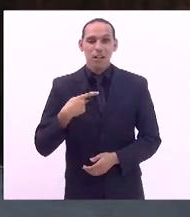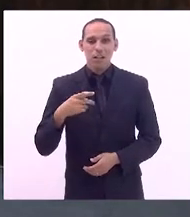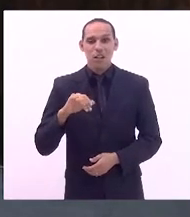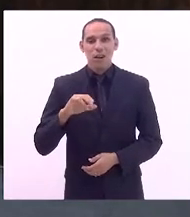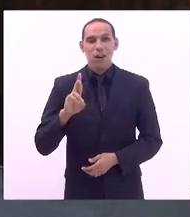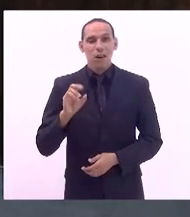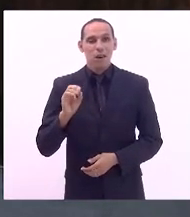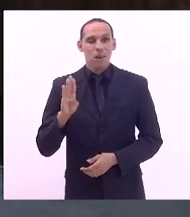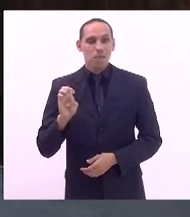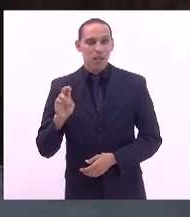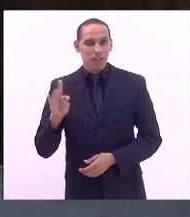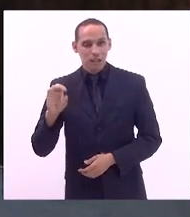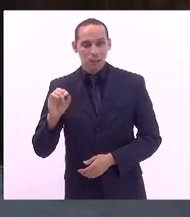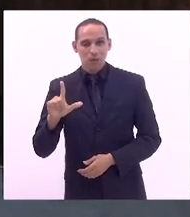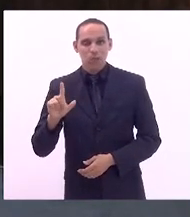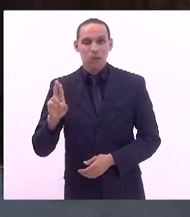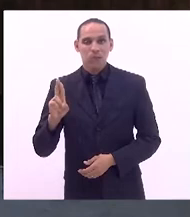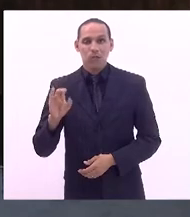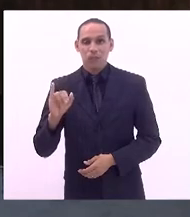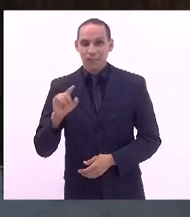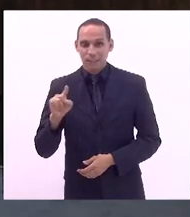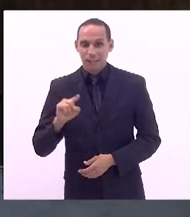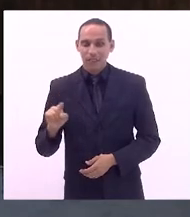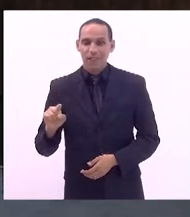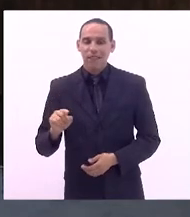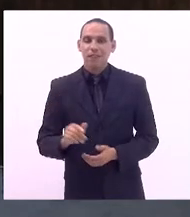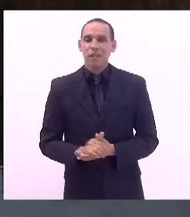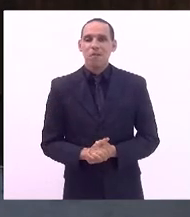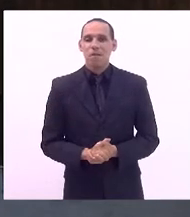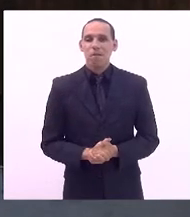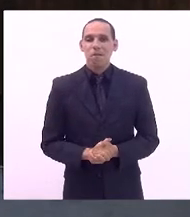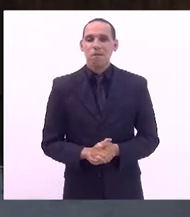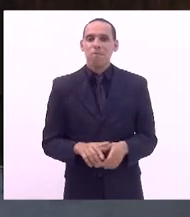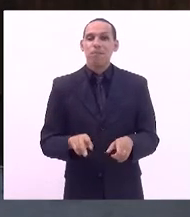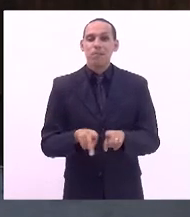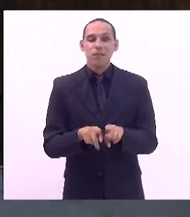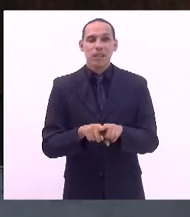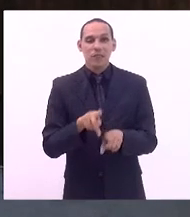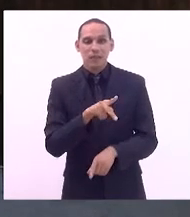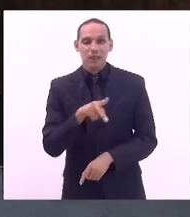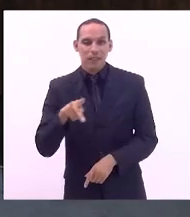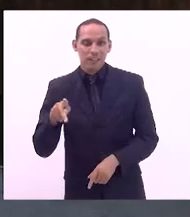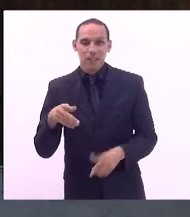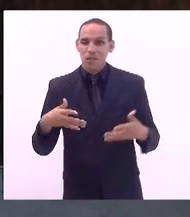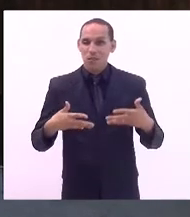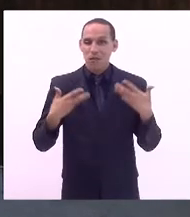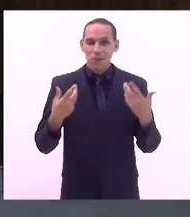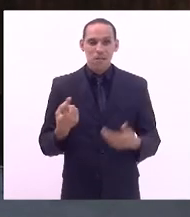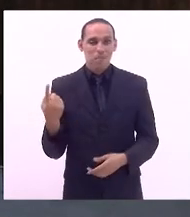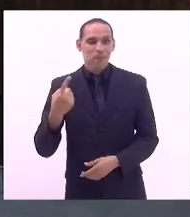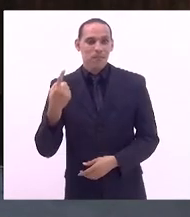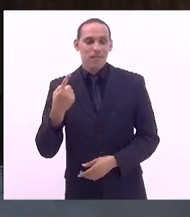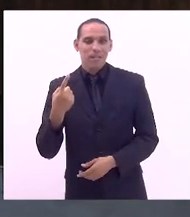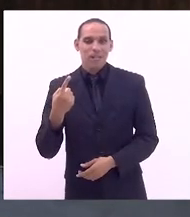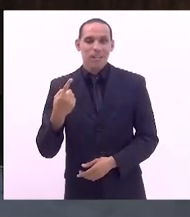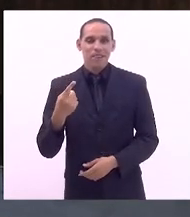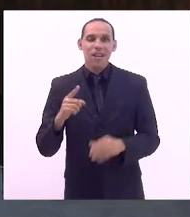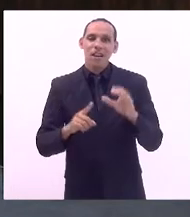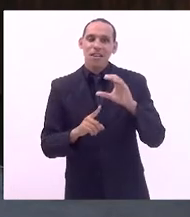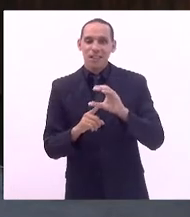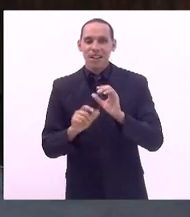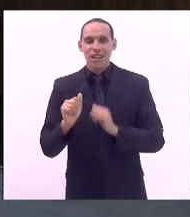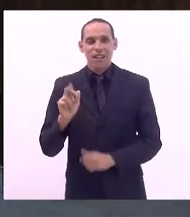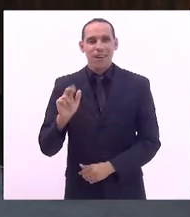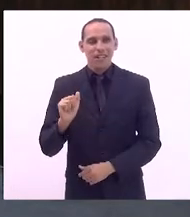Luiz e ao nosso querido presidente de honra o nosso primeiro presidente cabelo